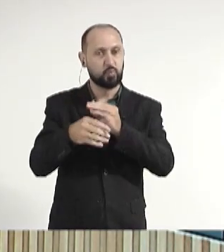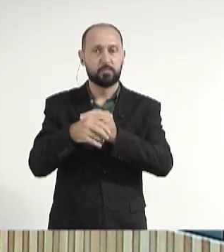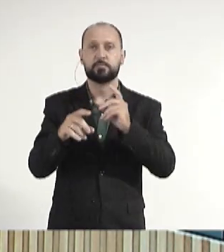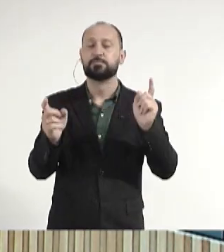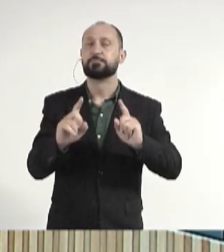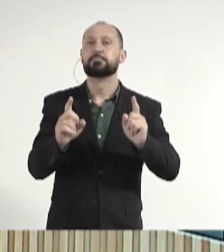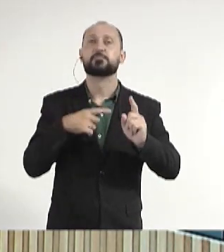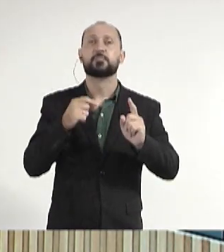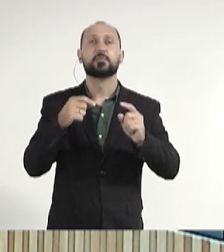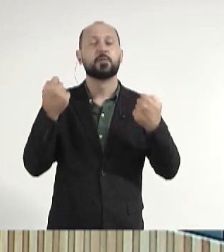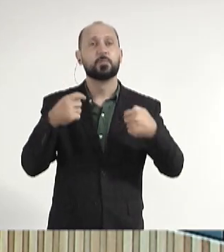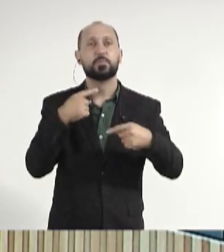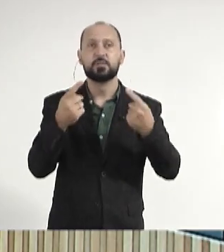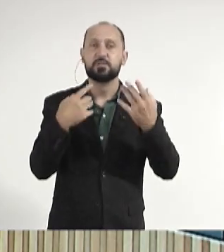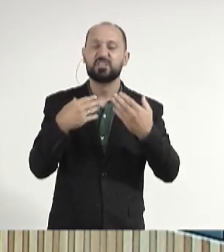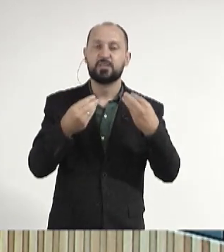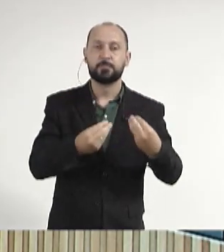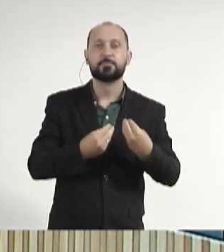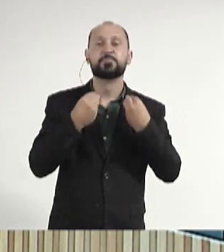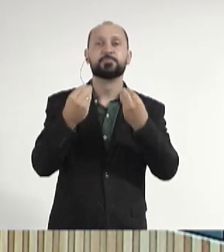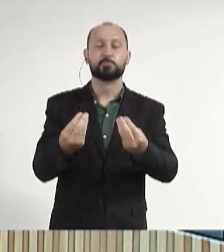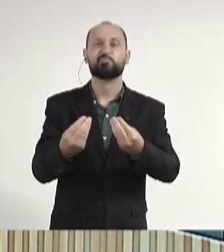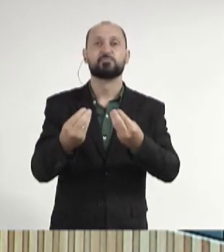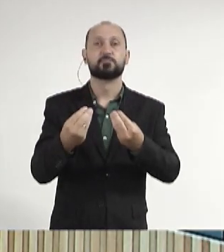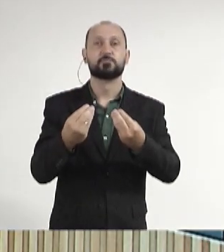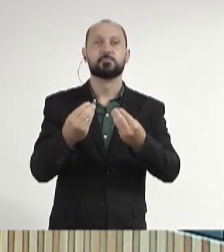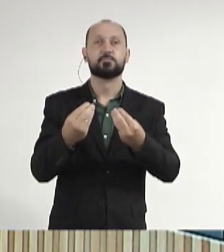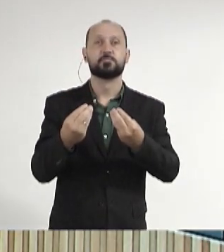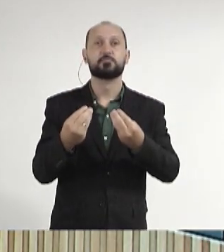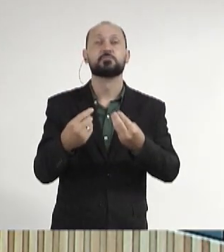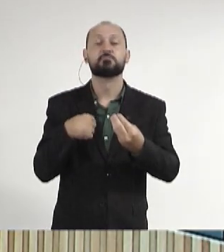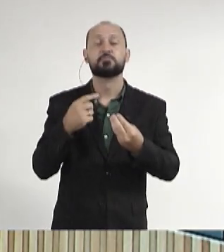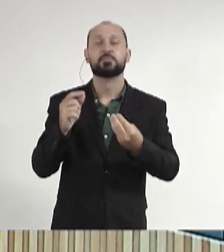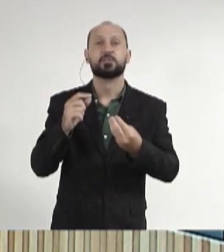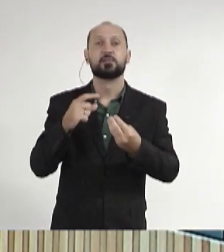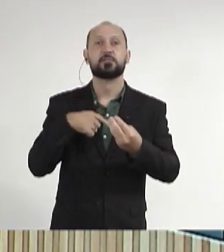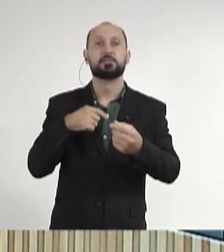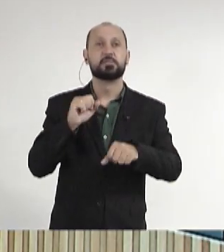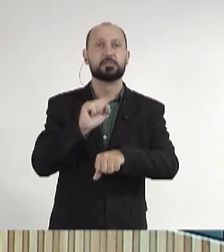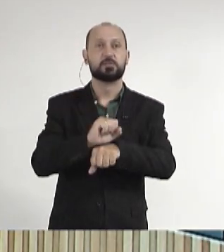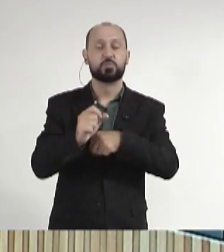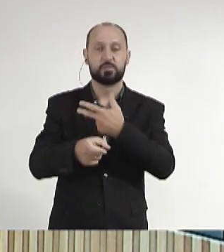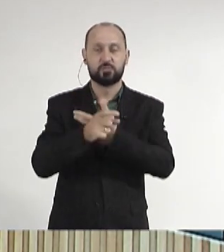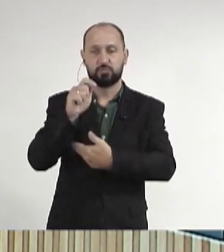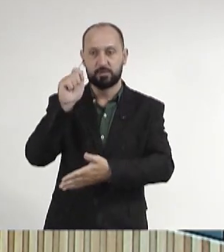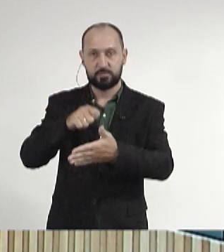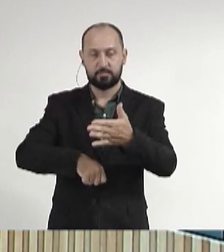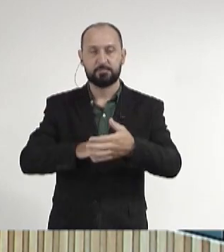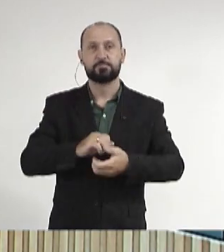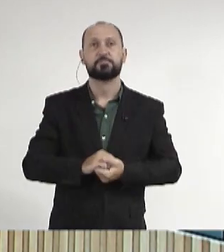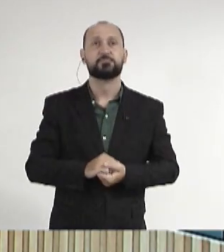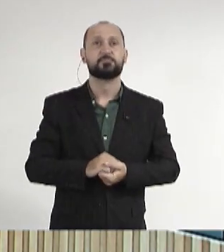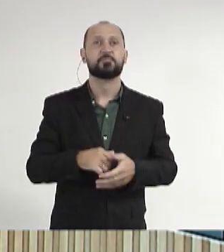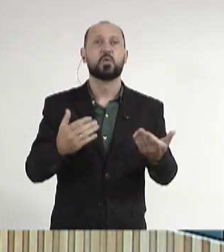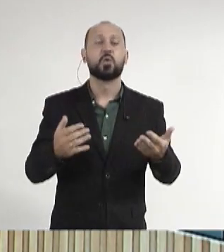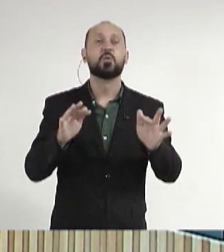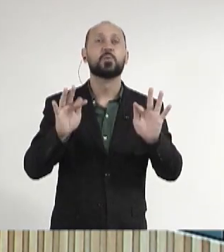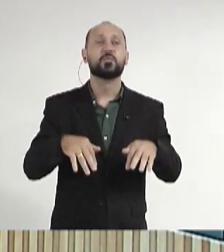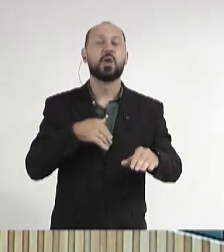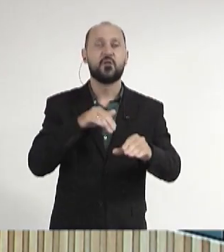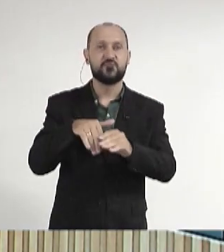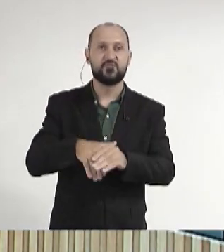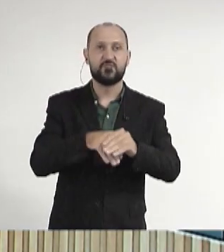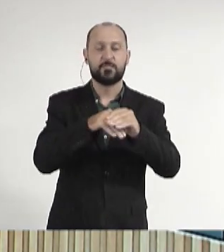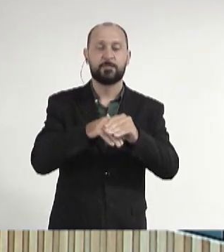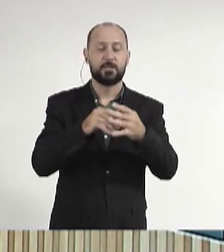sua tramitação e devem, então, ser encaminhados para sanção do Poder Executivo. E, por fim, após